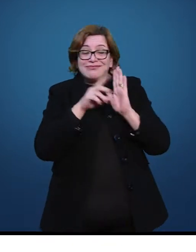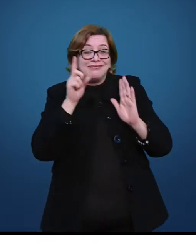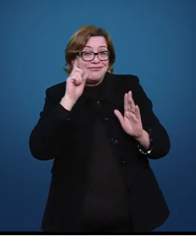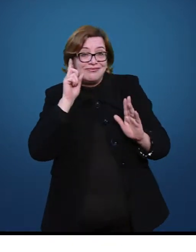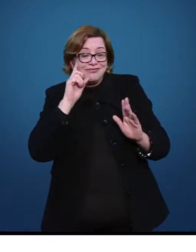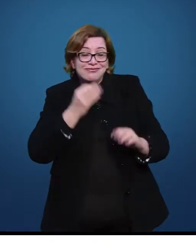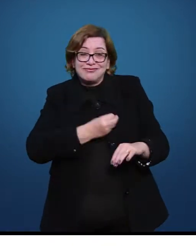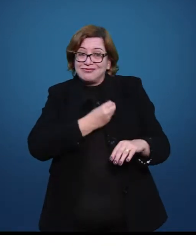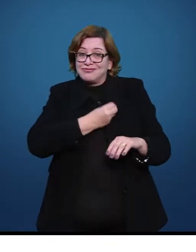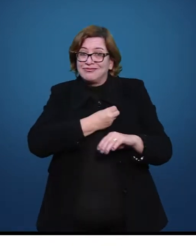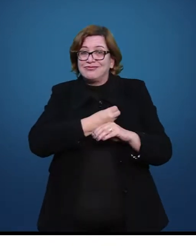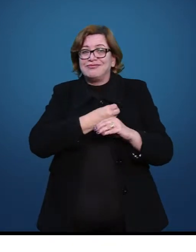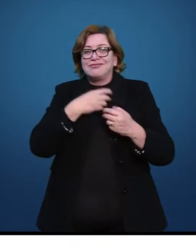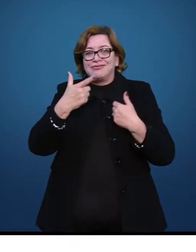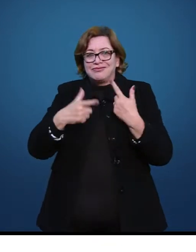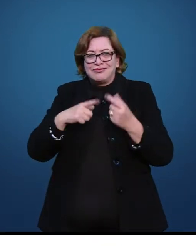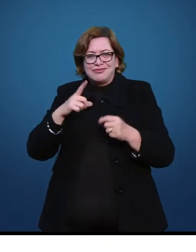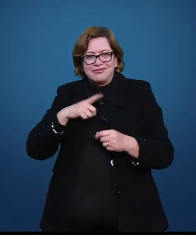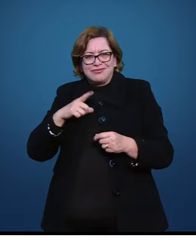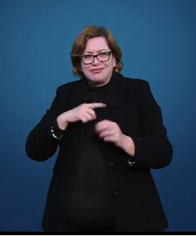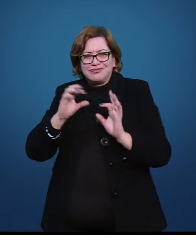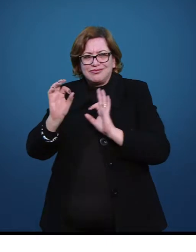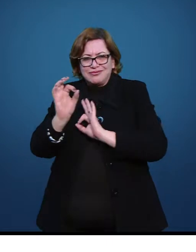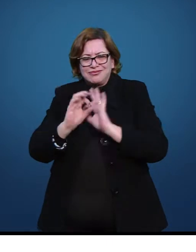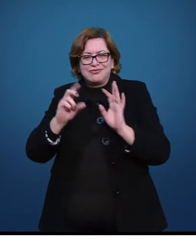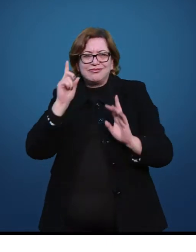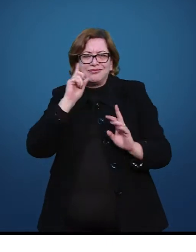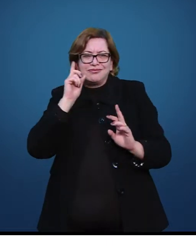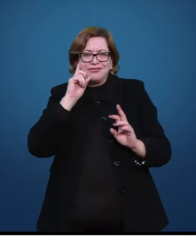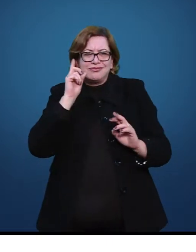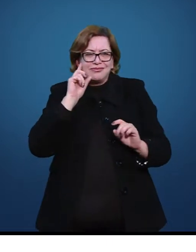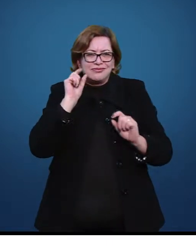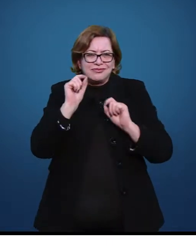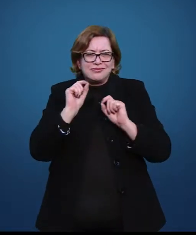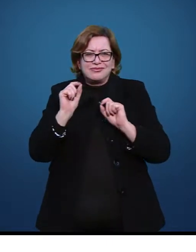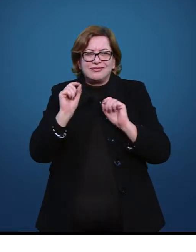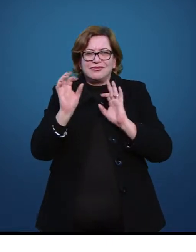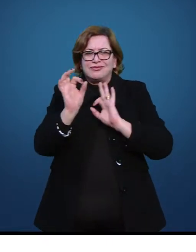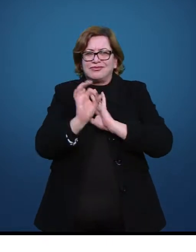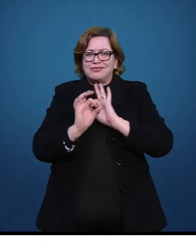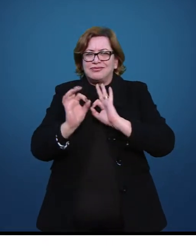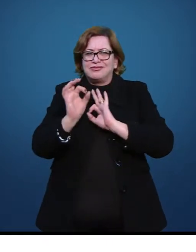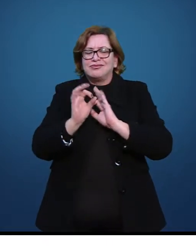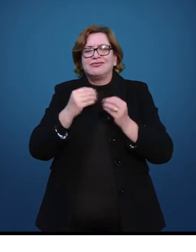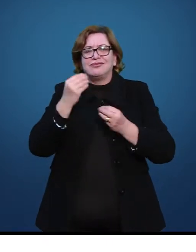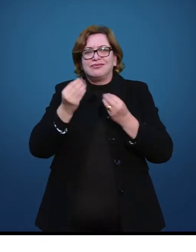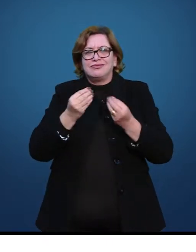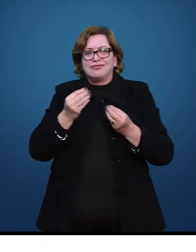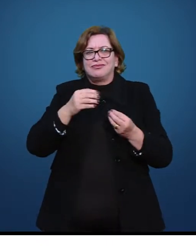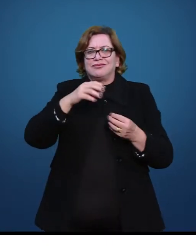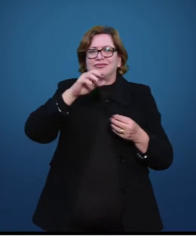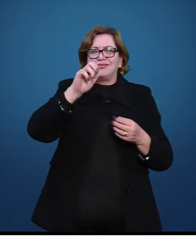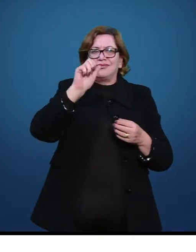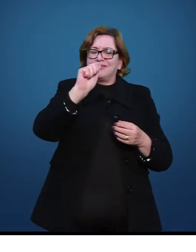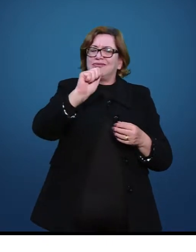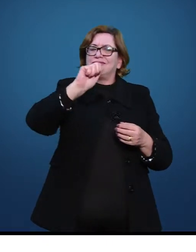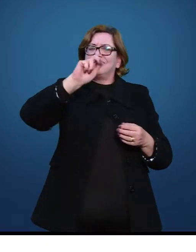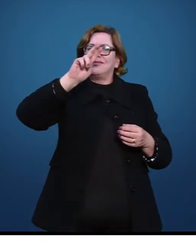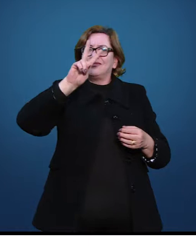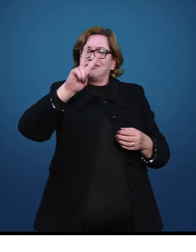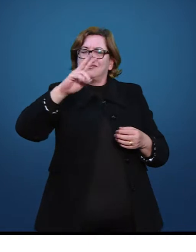cotidiana. Nós temos questões que nós realizamos todos os dias, que a gente chama de AVCs, que são as atividades da vida